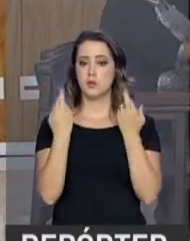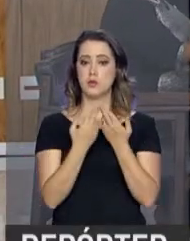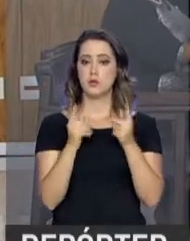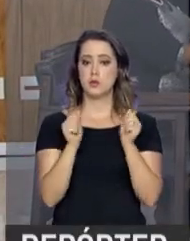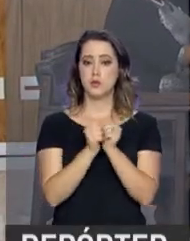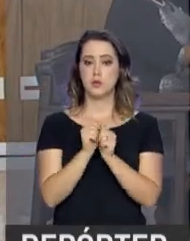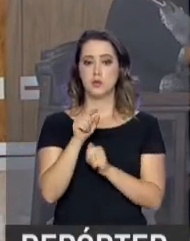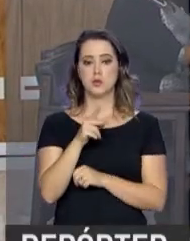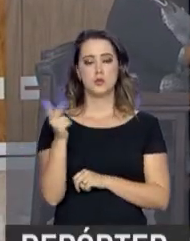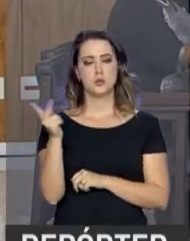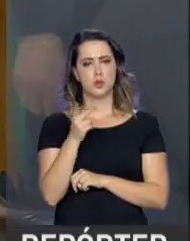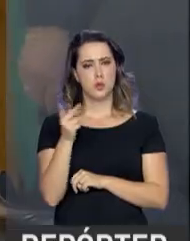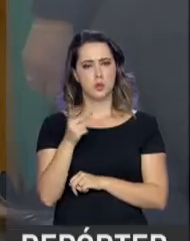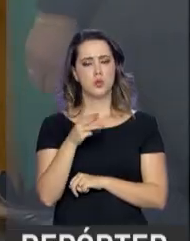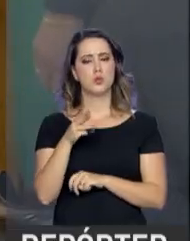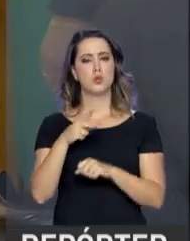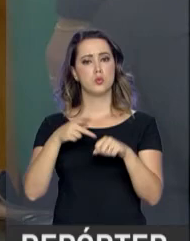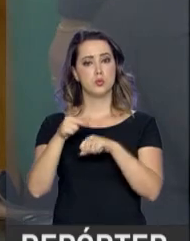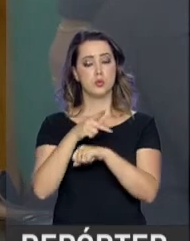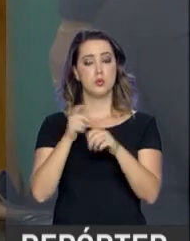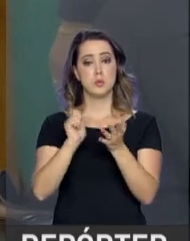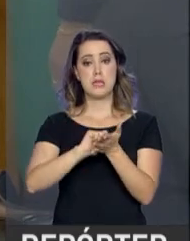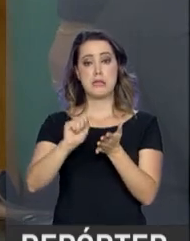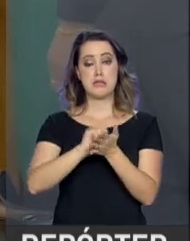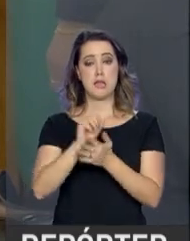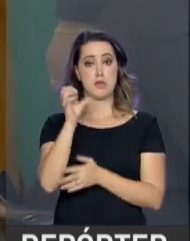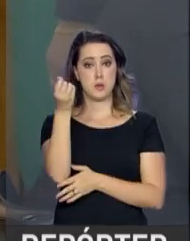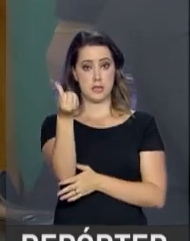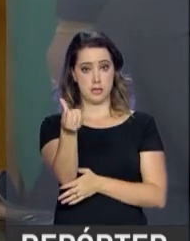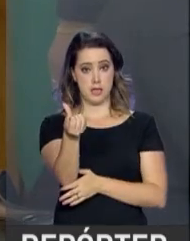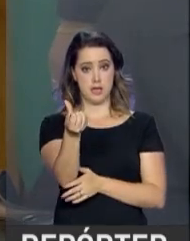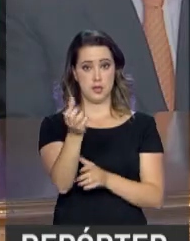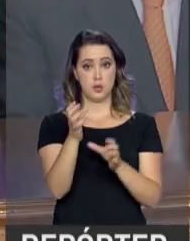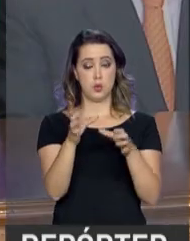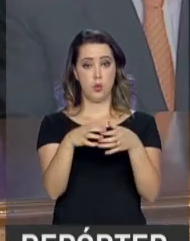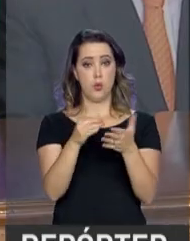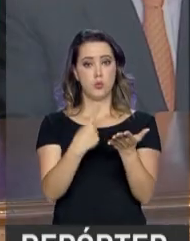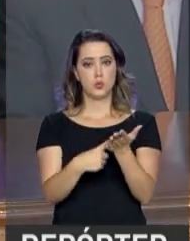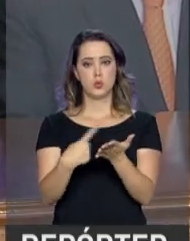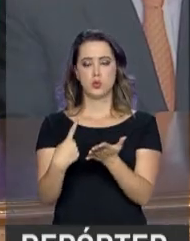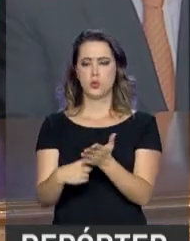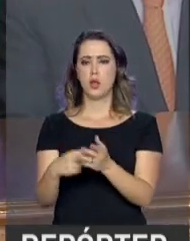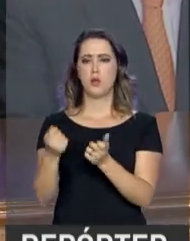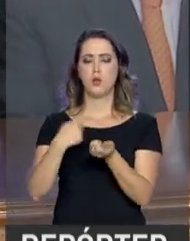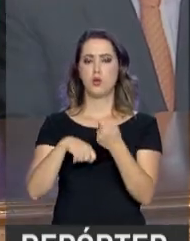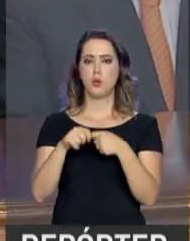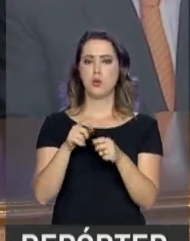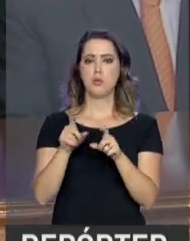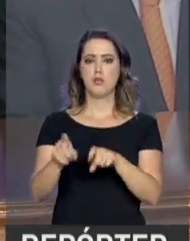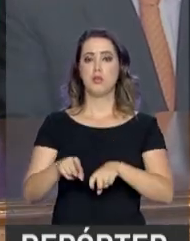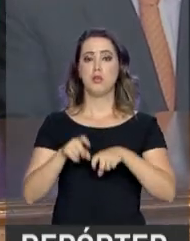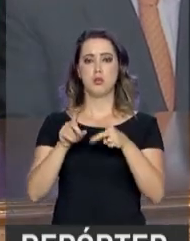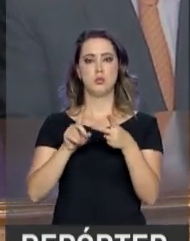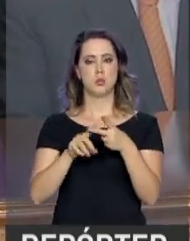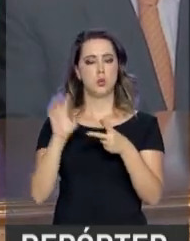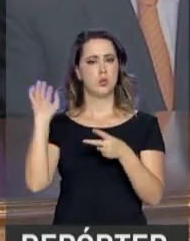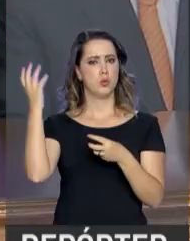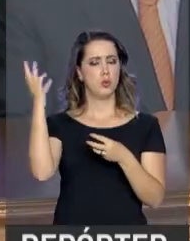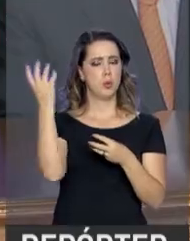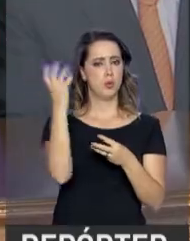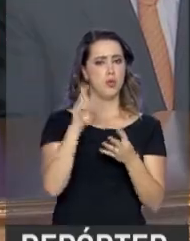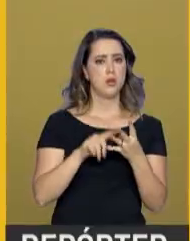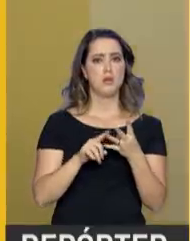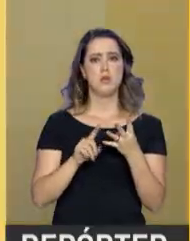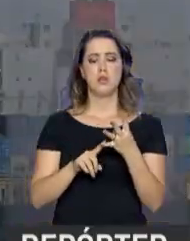dos dois países e assinaram 16 acordos de cooperação nas áreas de economia agricultura meio ambiente e